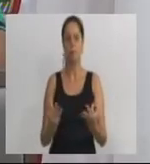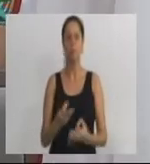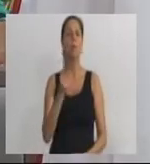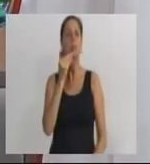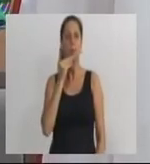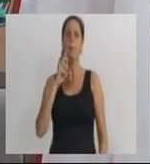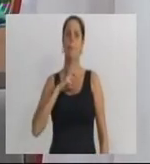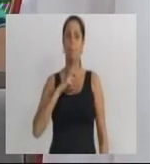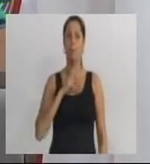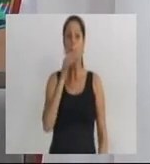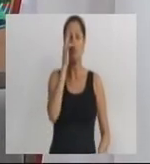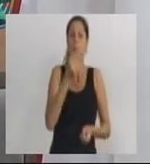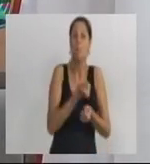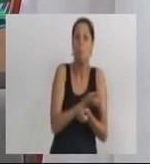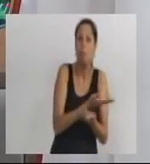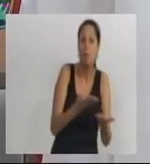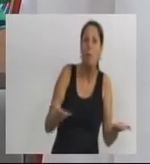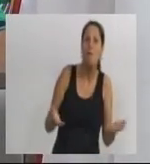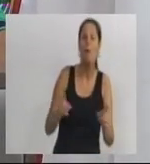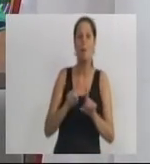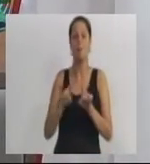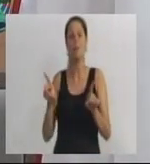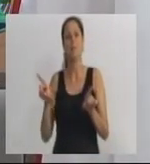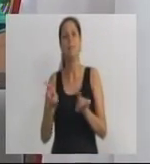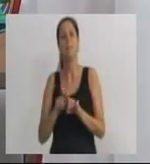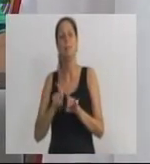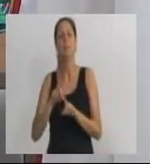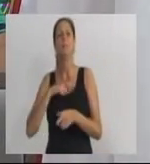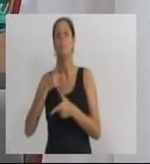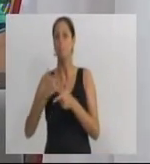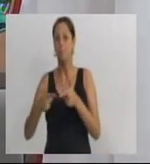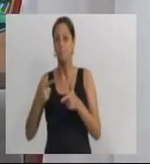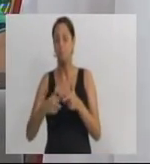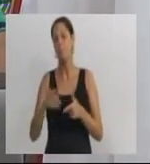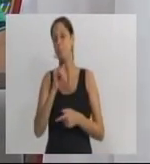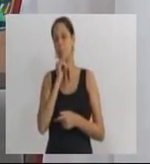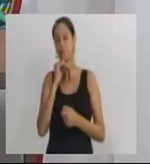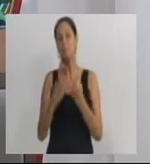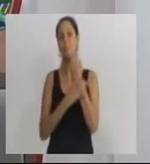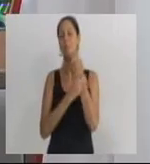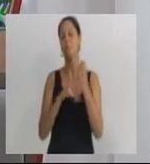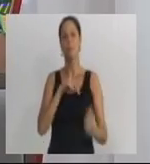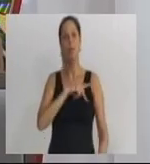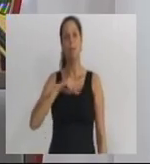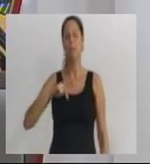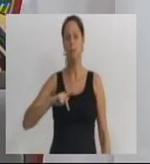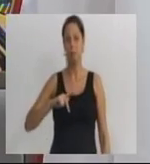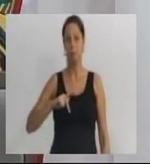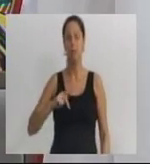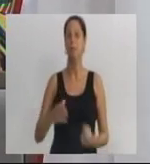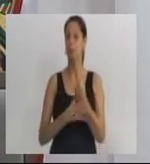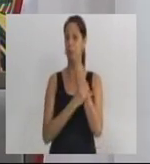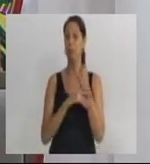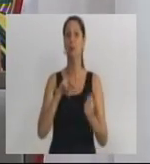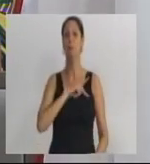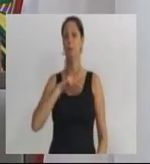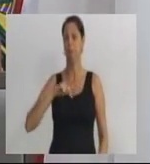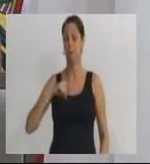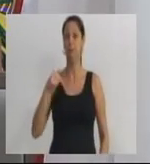e tem os problemas da segurança pública, por exemplo. Segurança pública